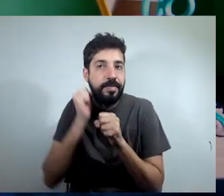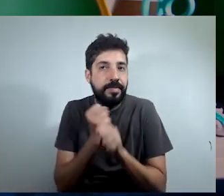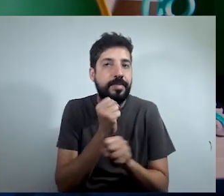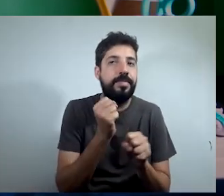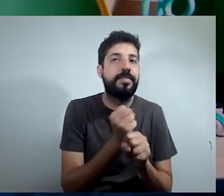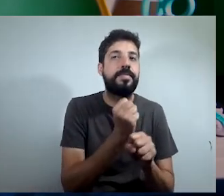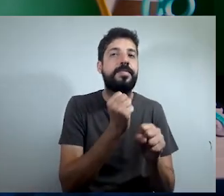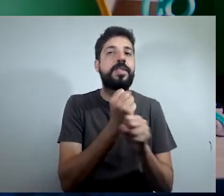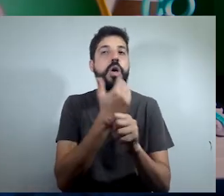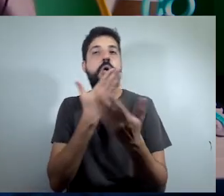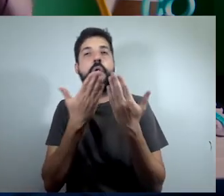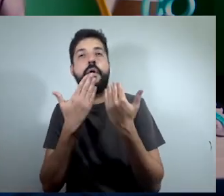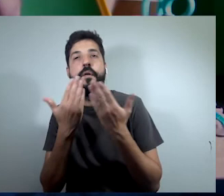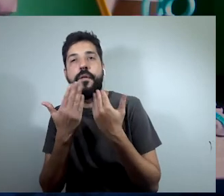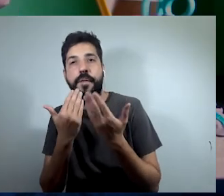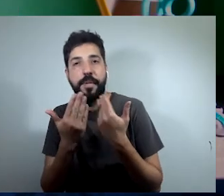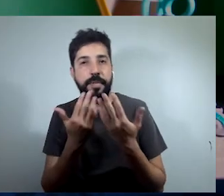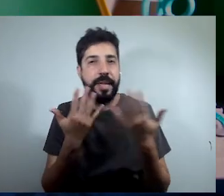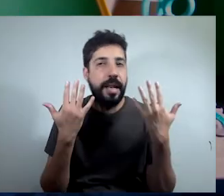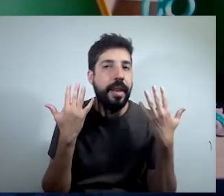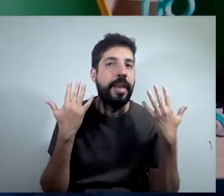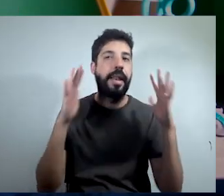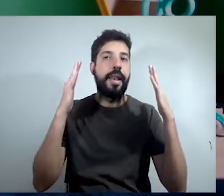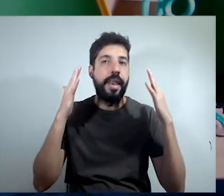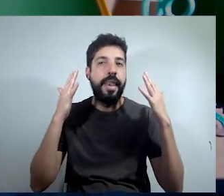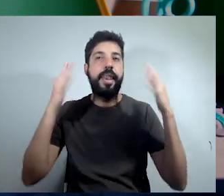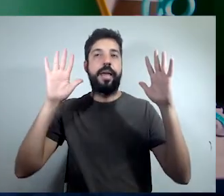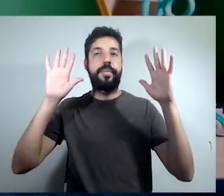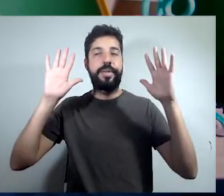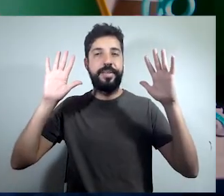construa, converse, celebre.